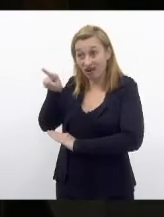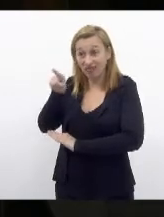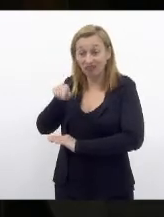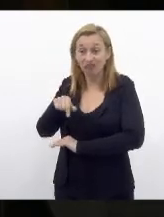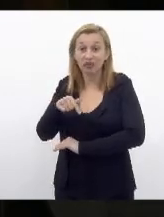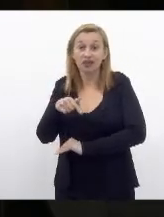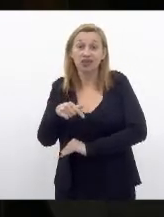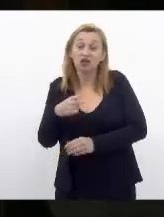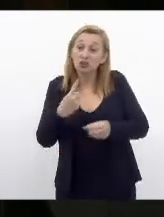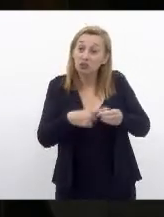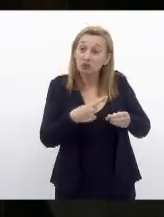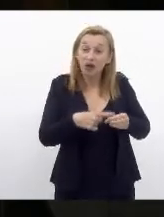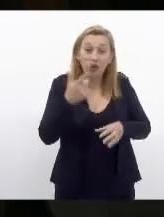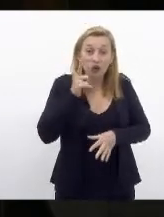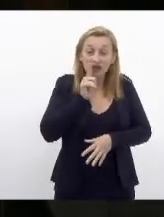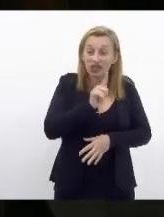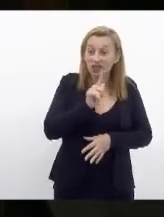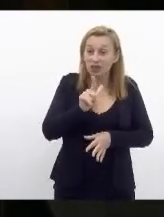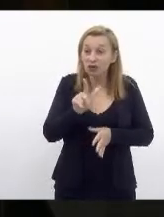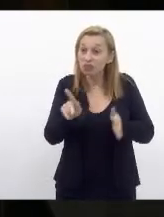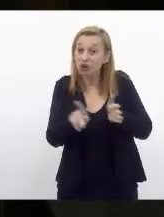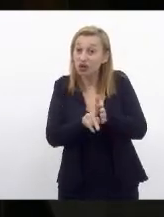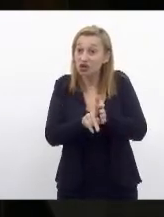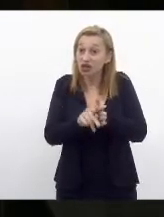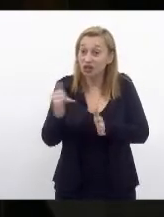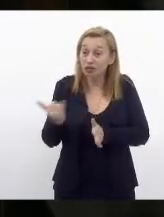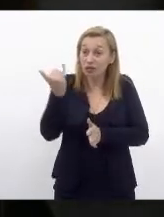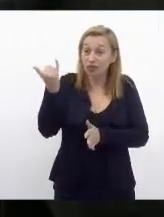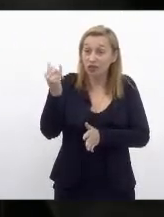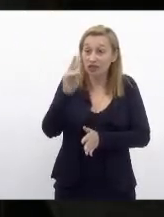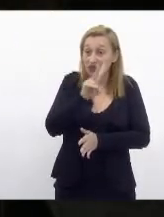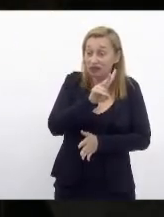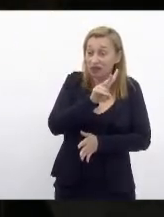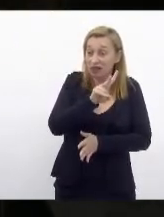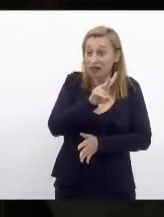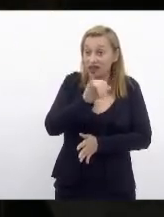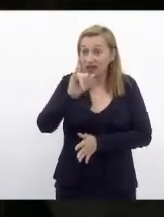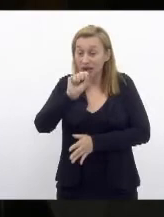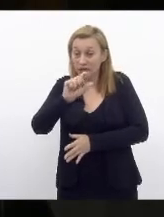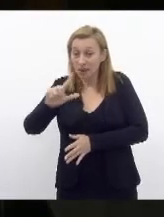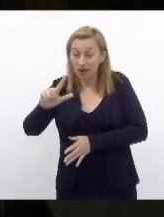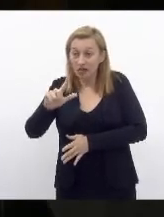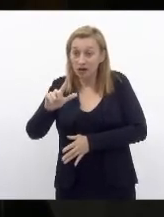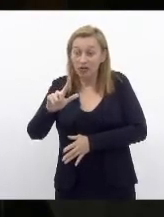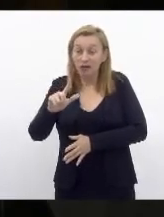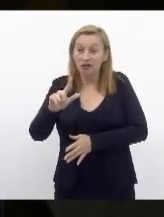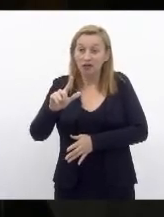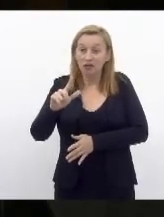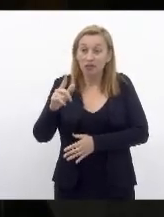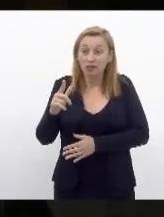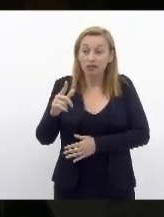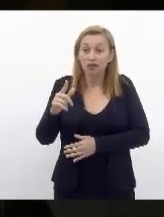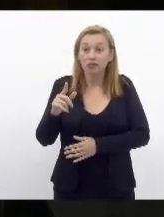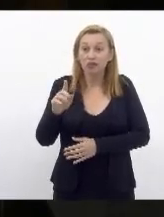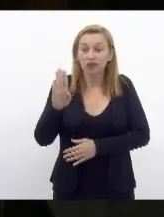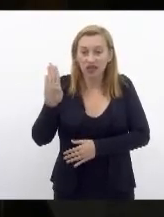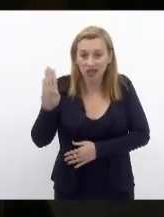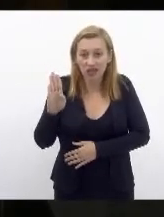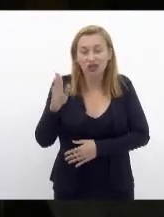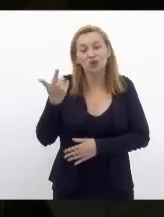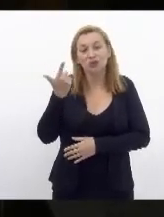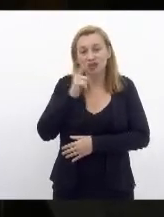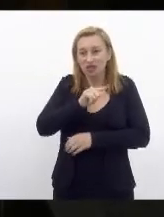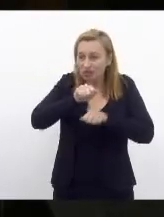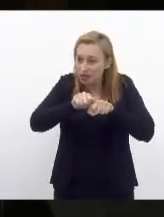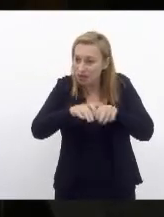no qual nós conseguimos levar um projeto importante como o Vila Isabel Presente, conseguimos a expansão do Vila Isabel